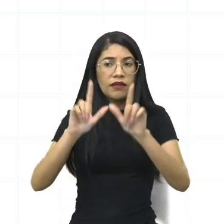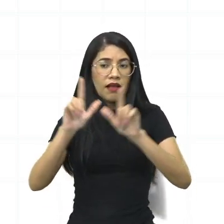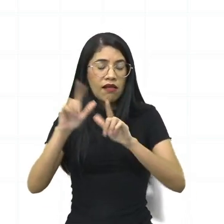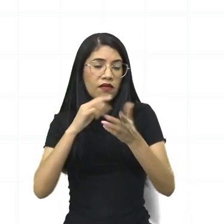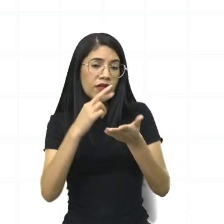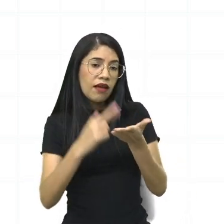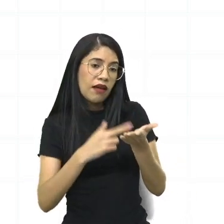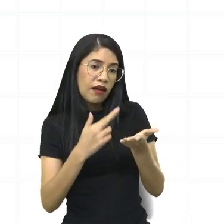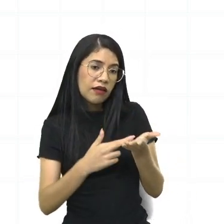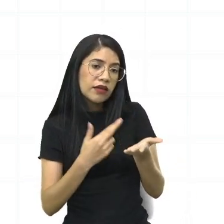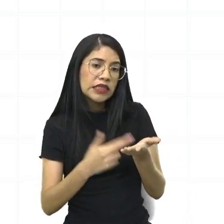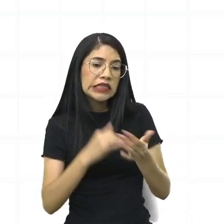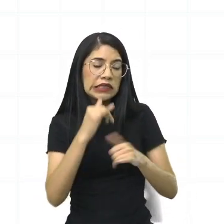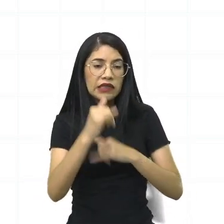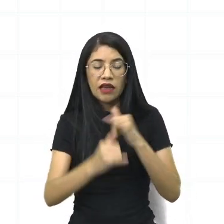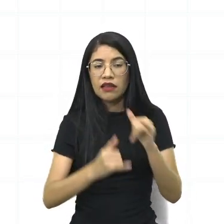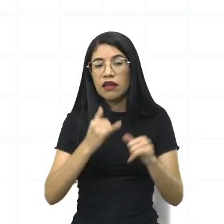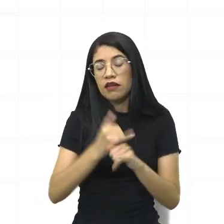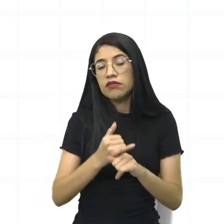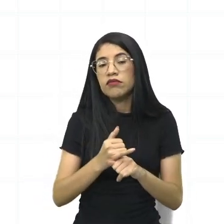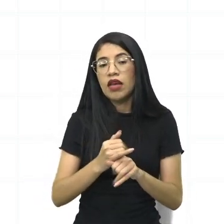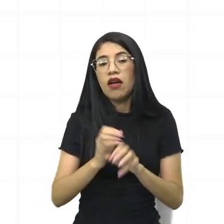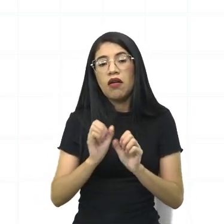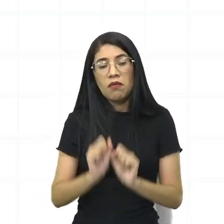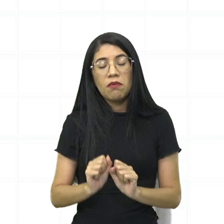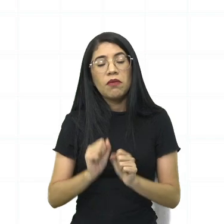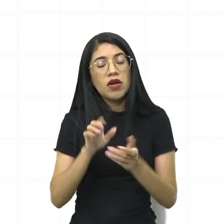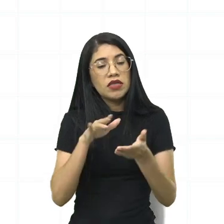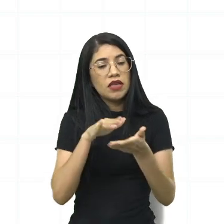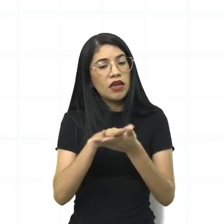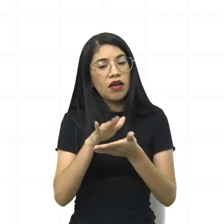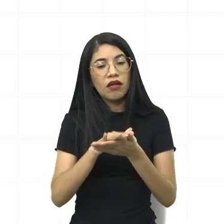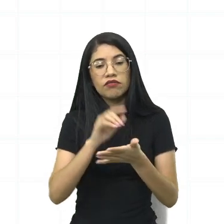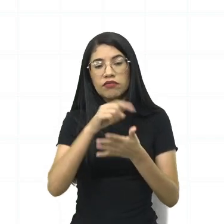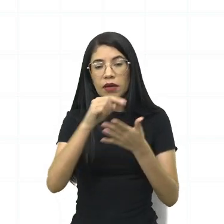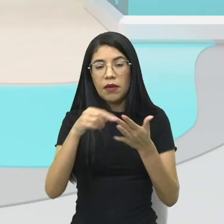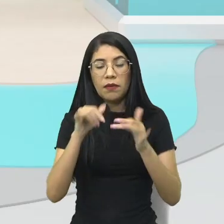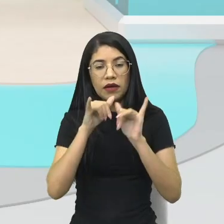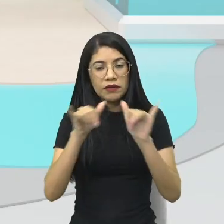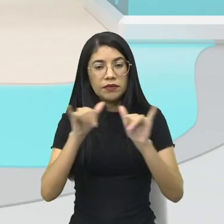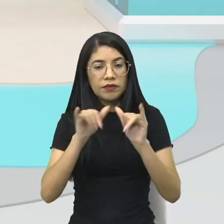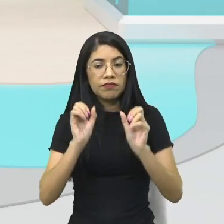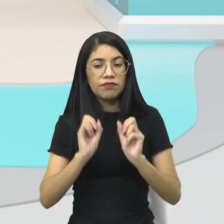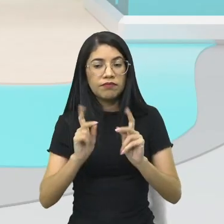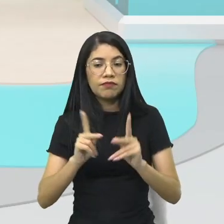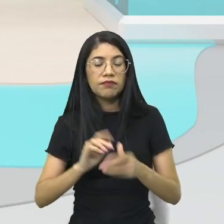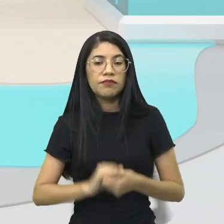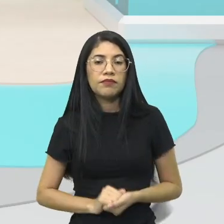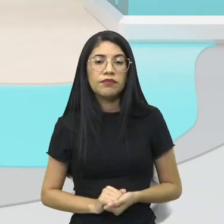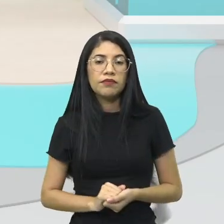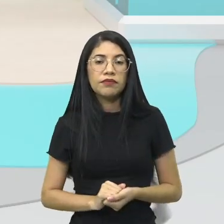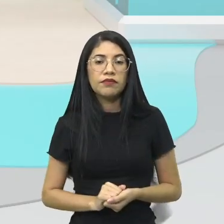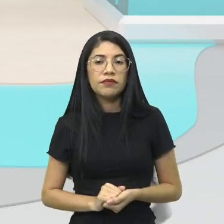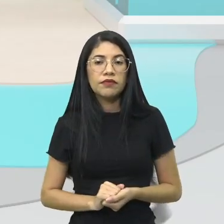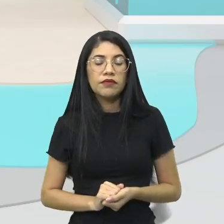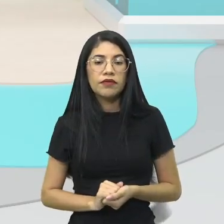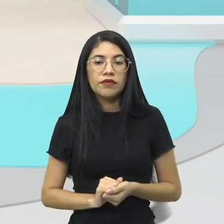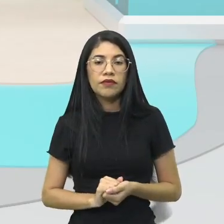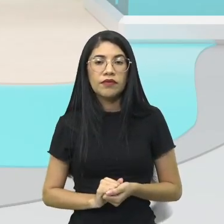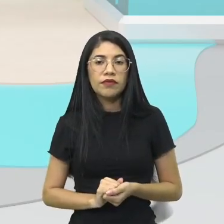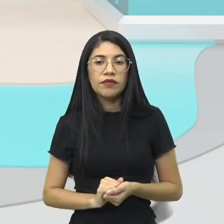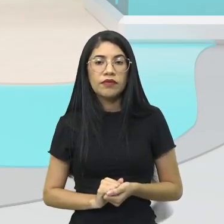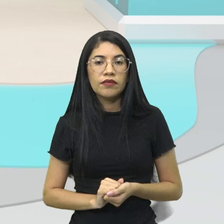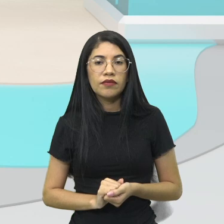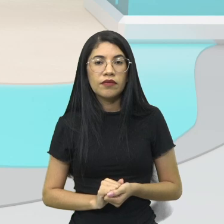revista, se é num blog. Essa resenha ela pode aparecer, né, em qualquer desses lugares, tá bom? E aí, para a